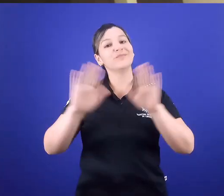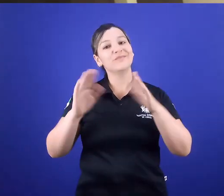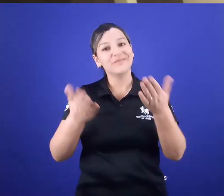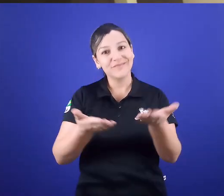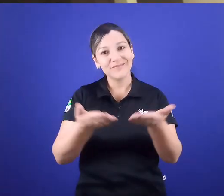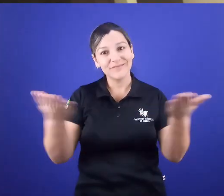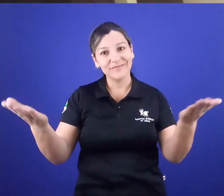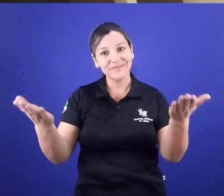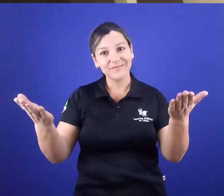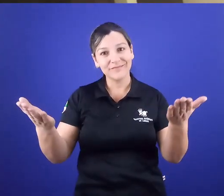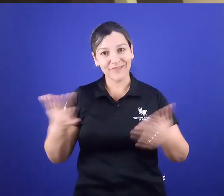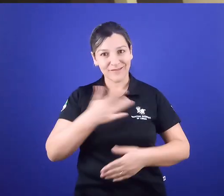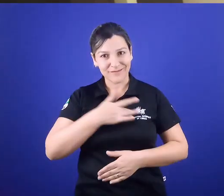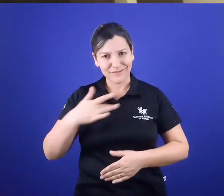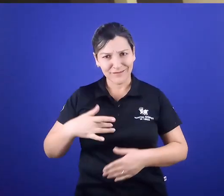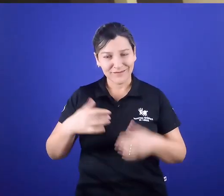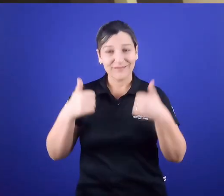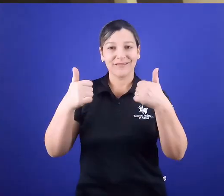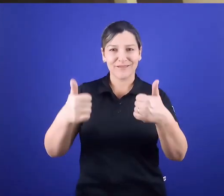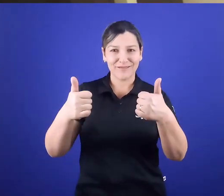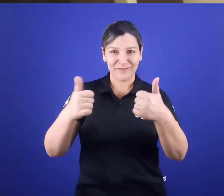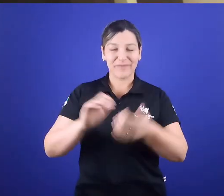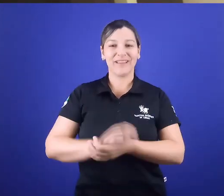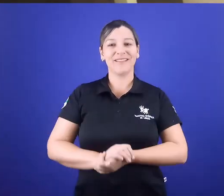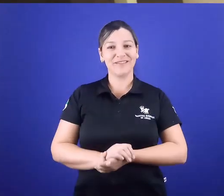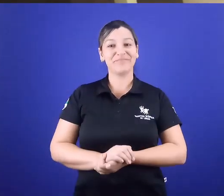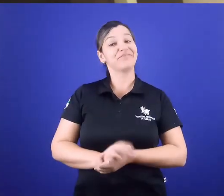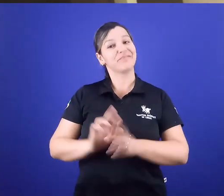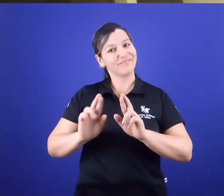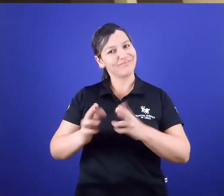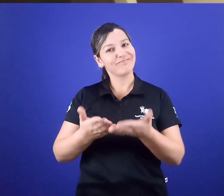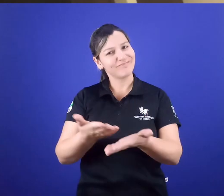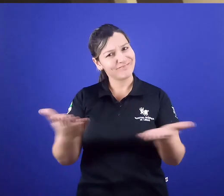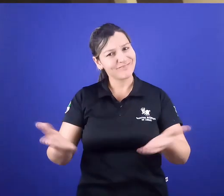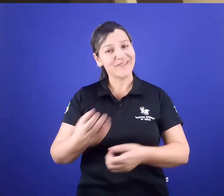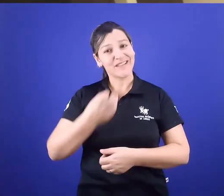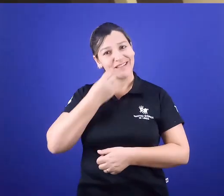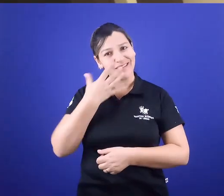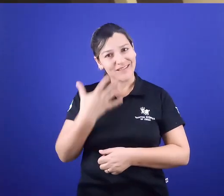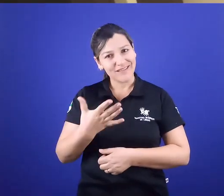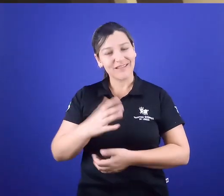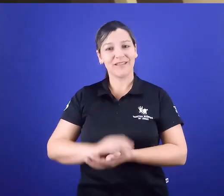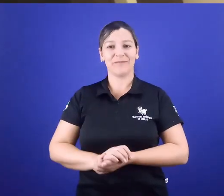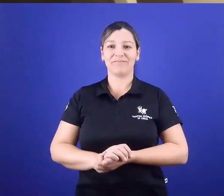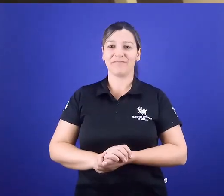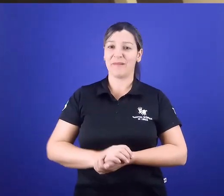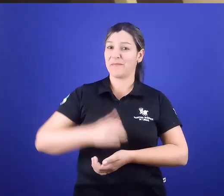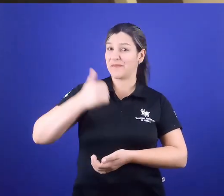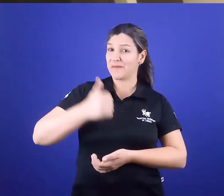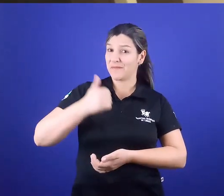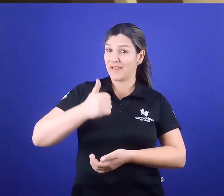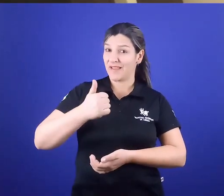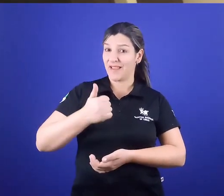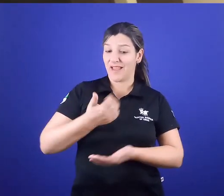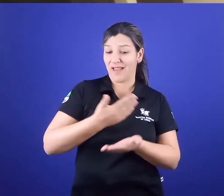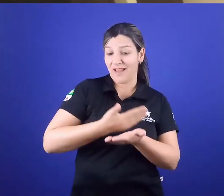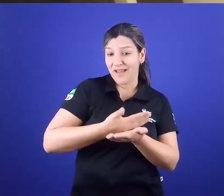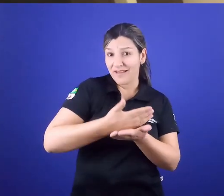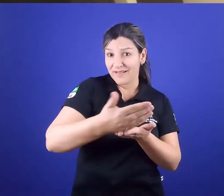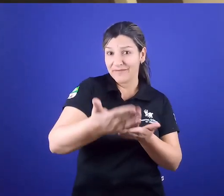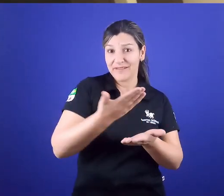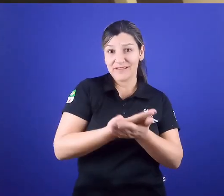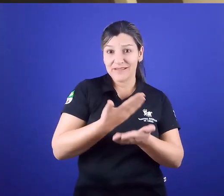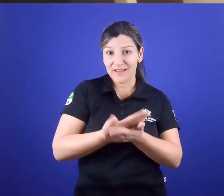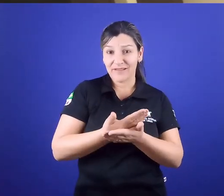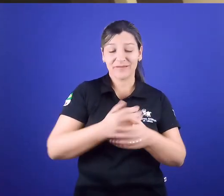Oi, pessoal, como é que vocês estão? Espero que estejam todos bem. Espero que tenham tido uma boa primeira semana de ensino